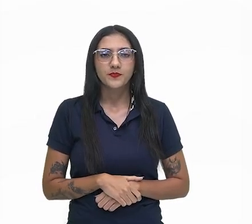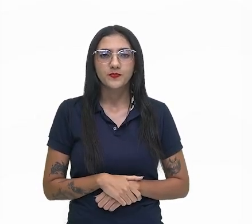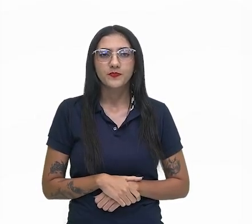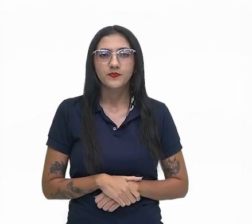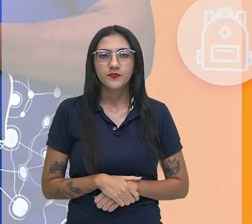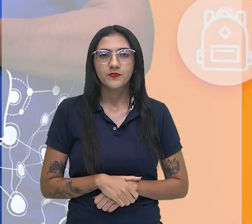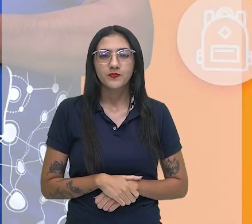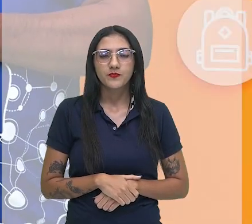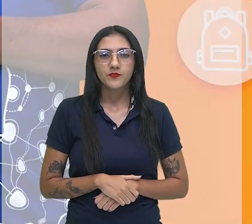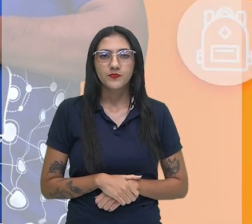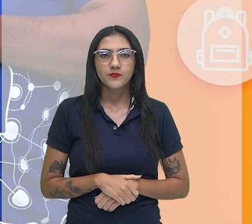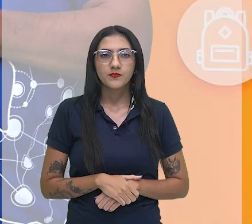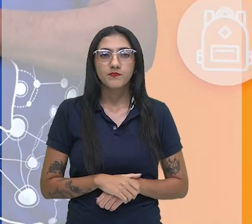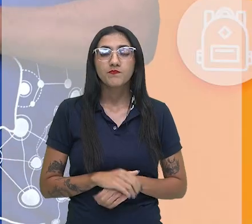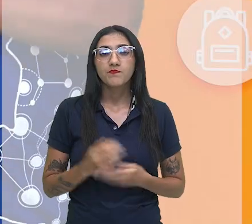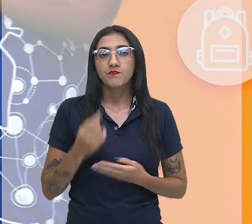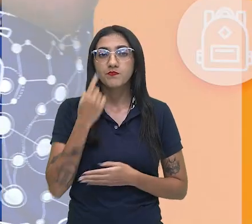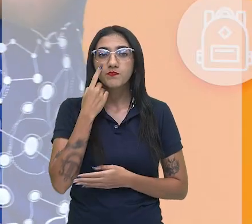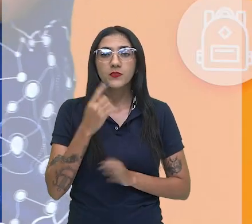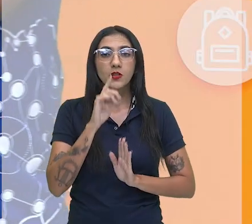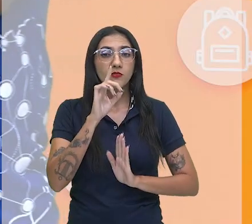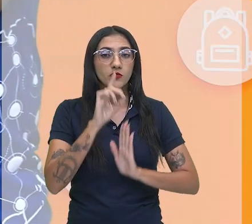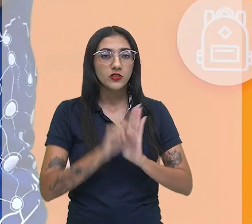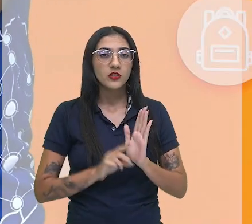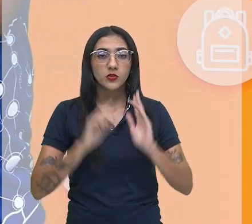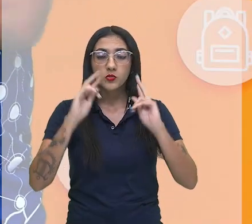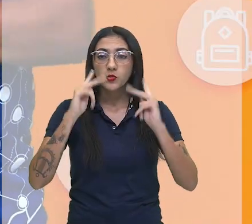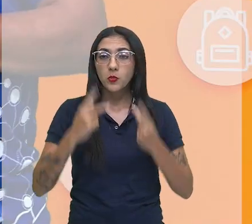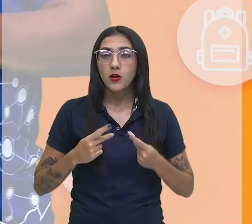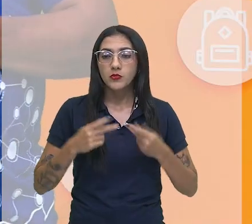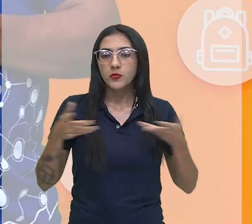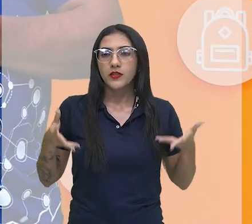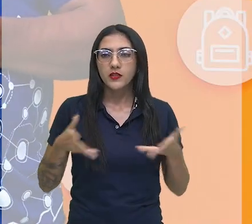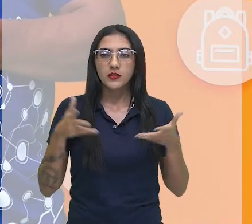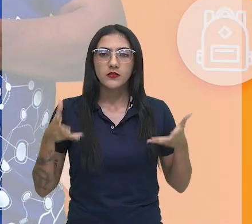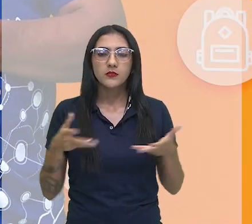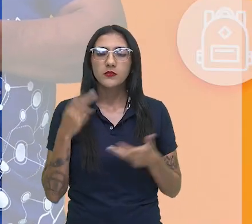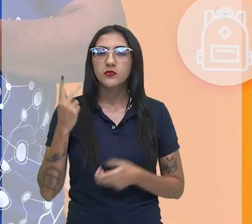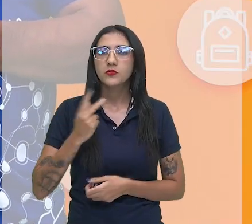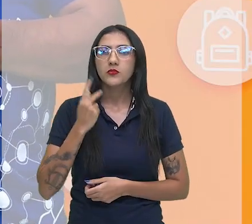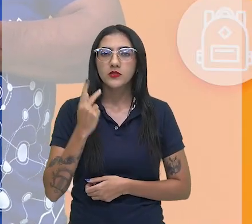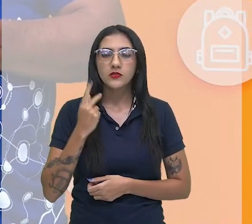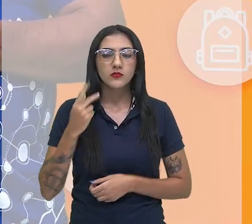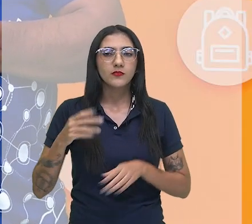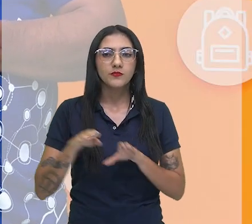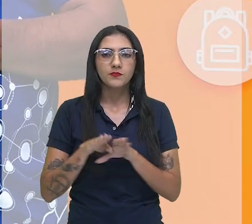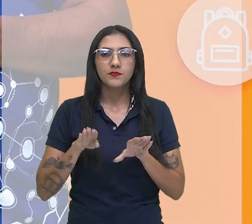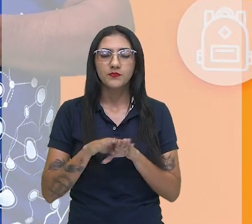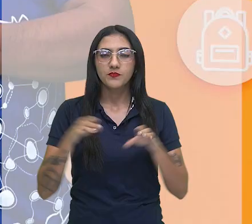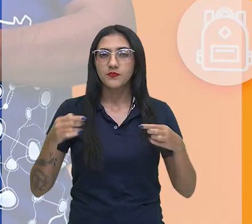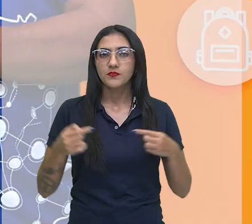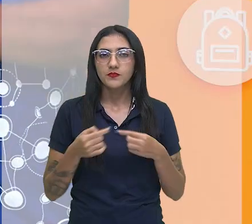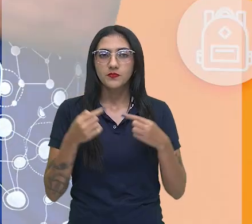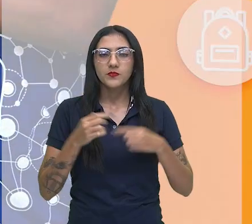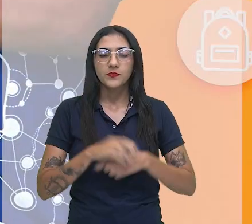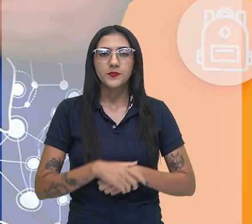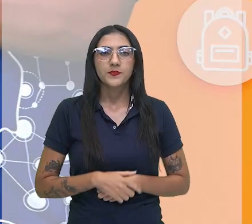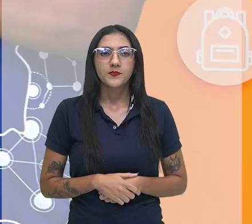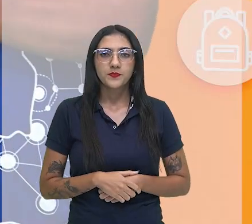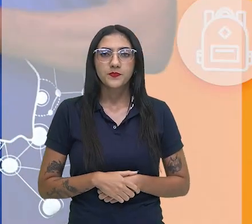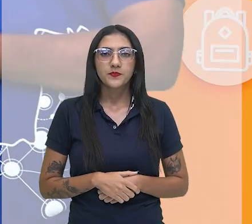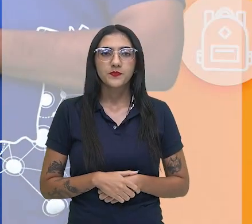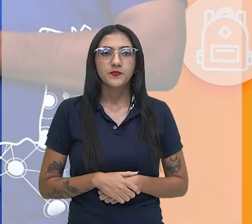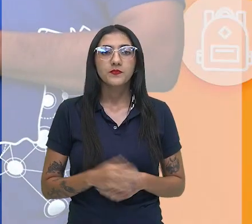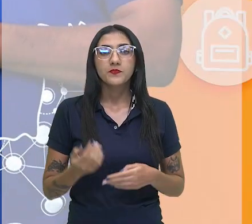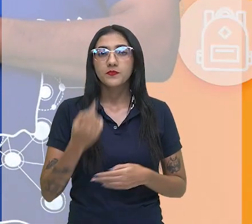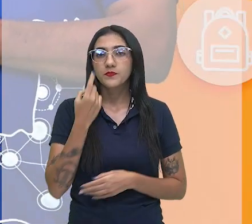engajamento político, né? Já é outro tema também sobre os que nós entramos, que faz parte desse processo todo. E aqui nós temos aqui, vamos